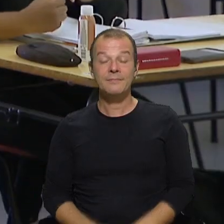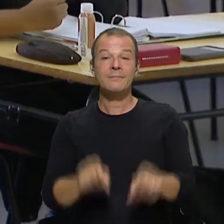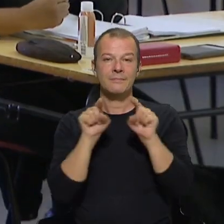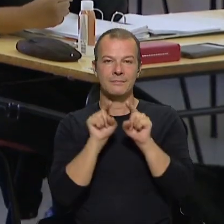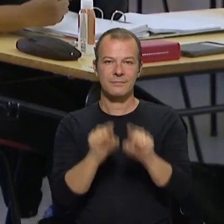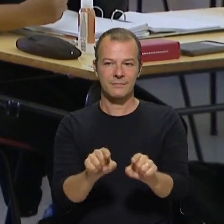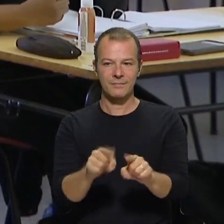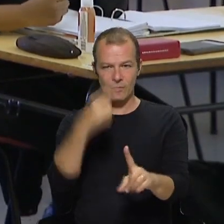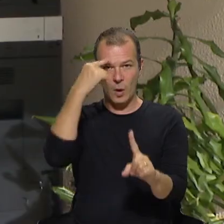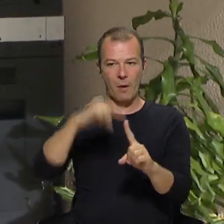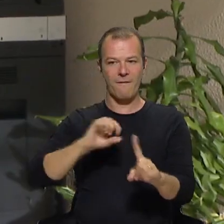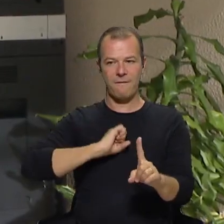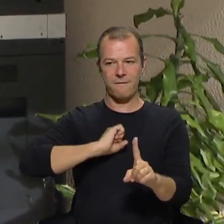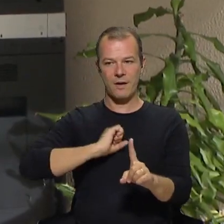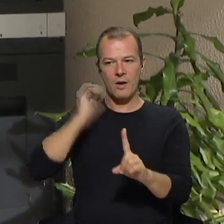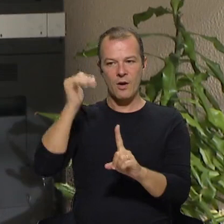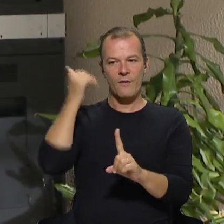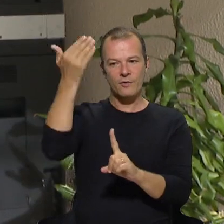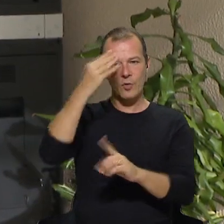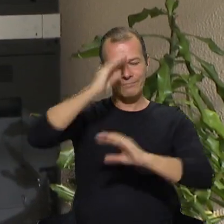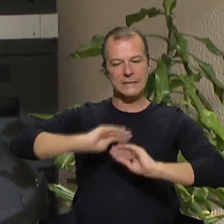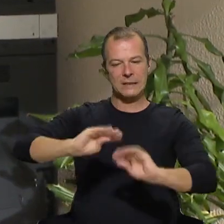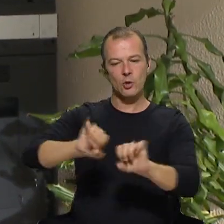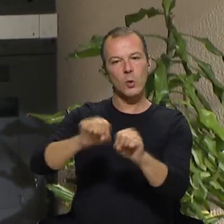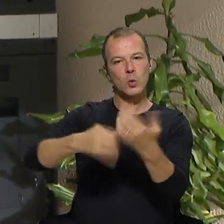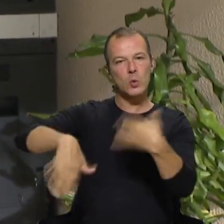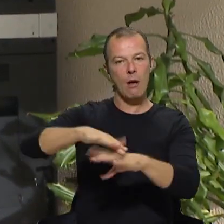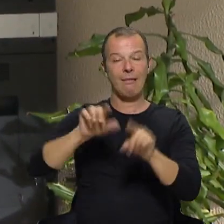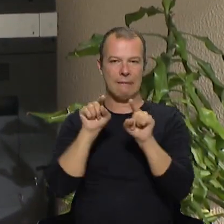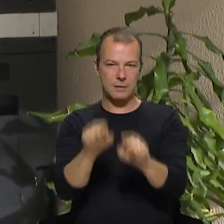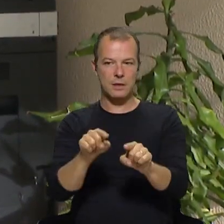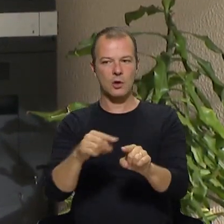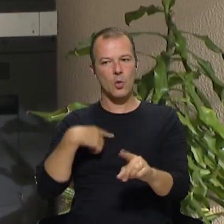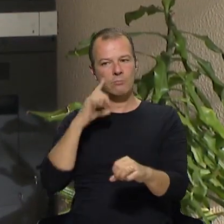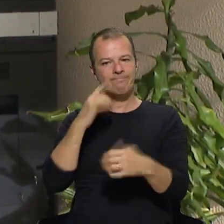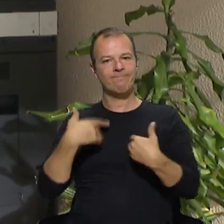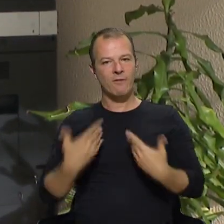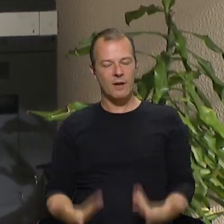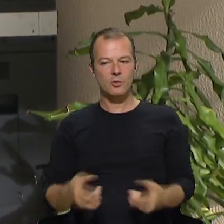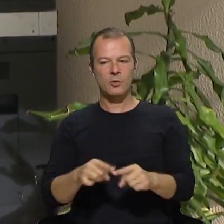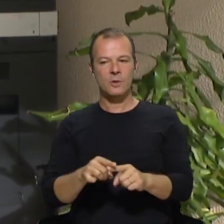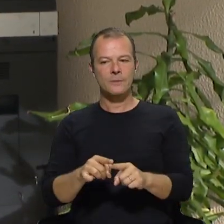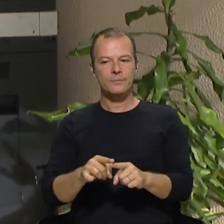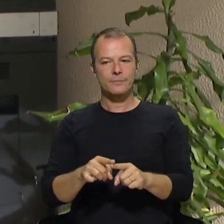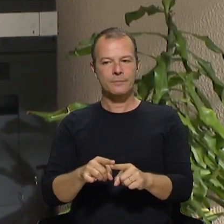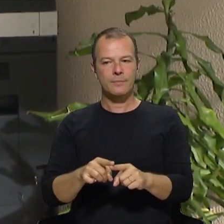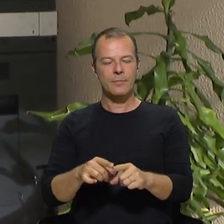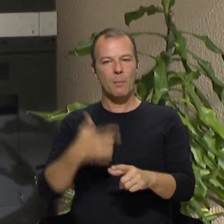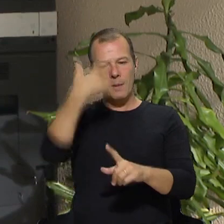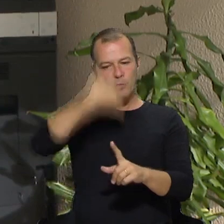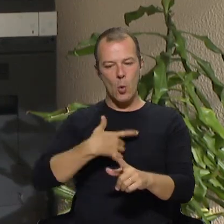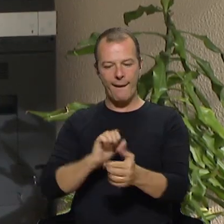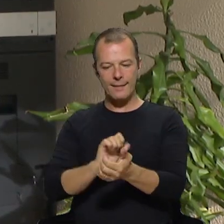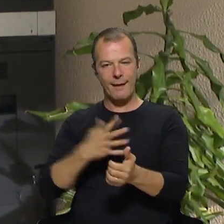Este é o meu objetivo enquanto futura educadora social. É assim que eu me vejo, é como um agente de